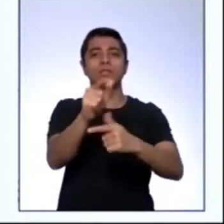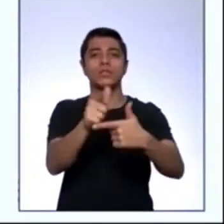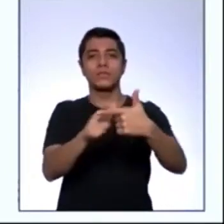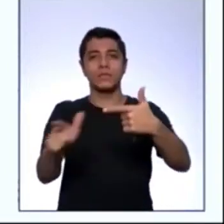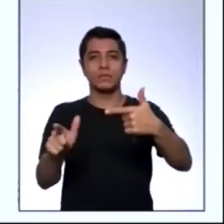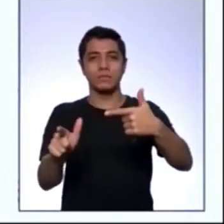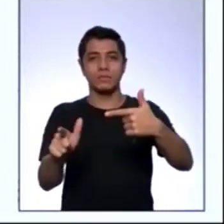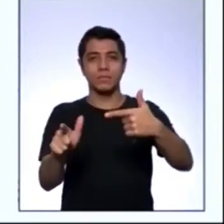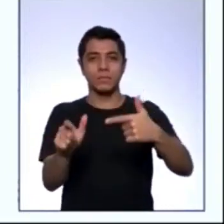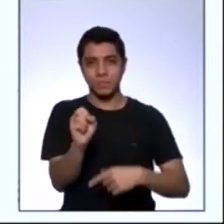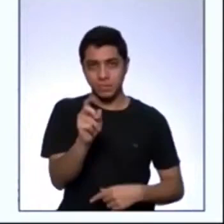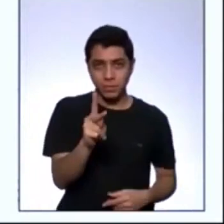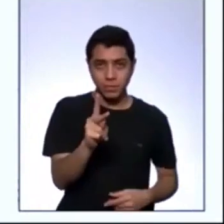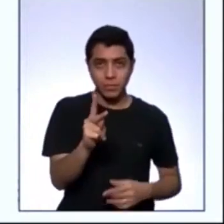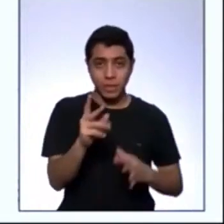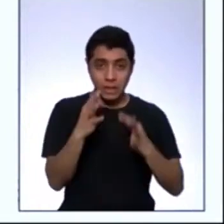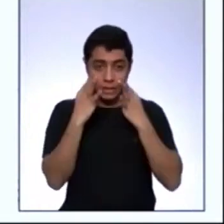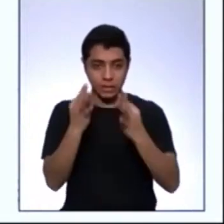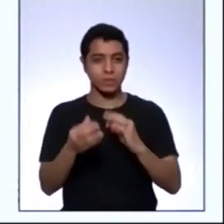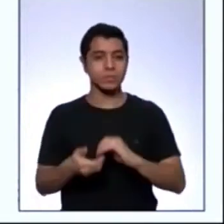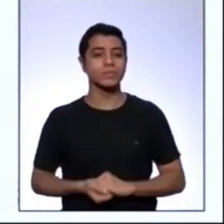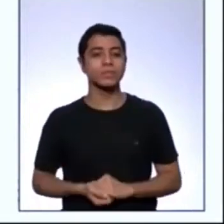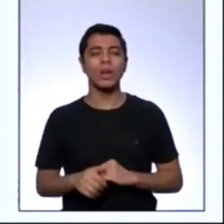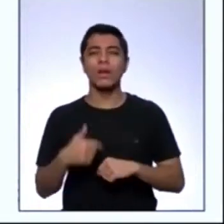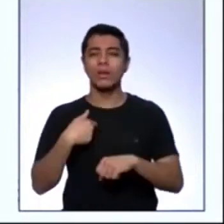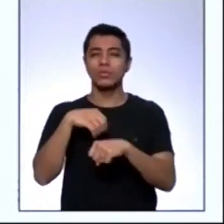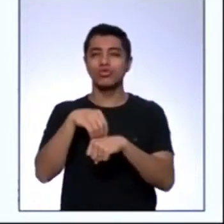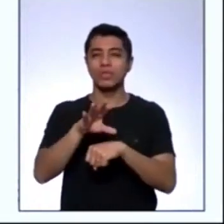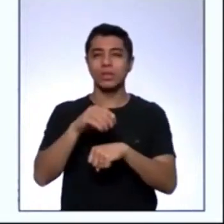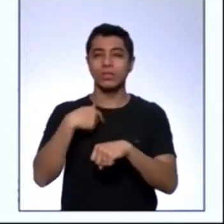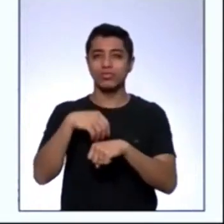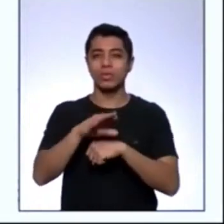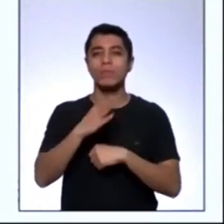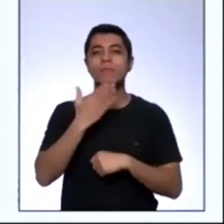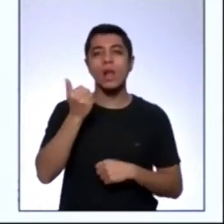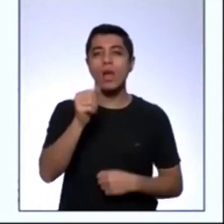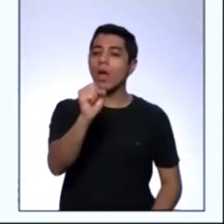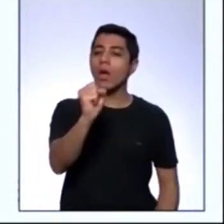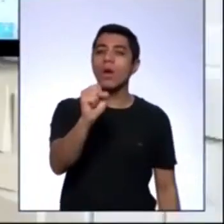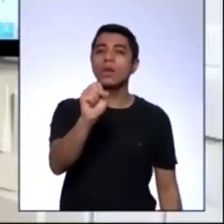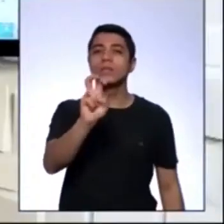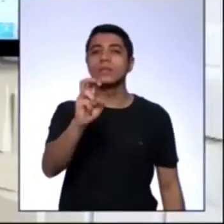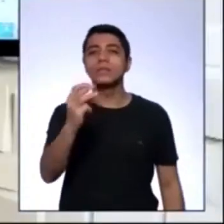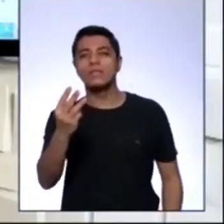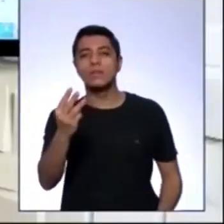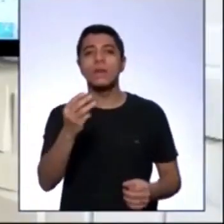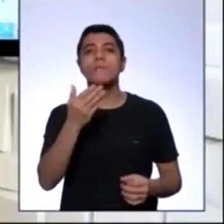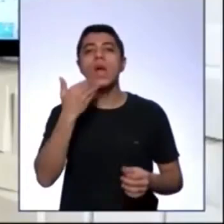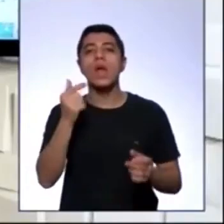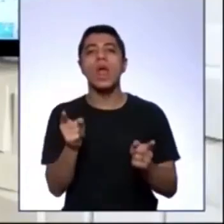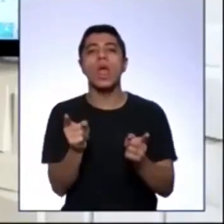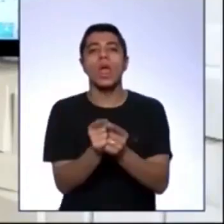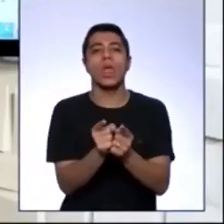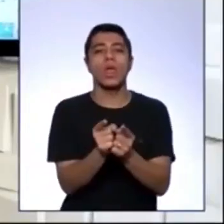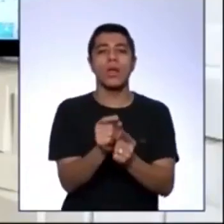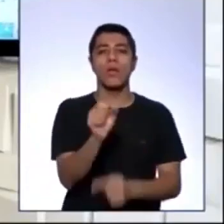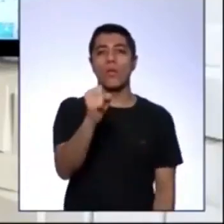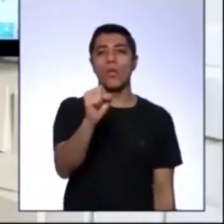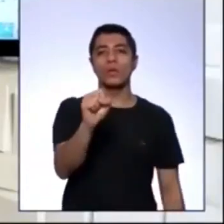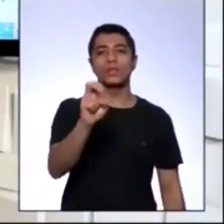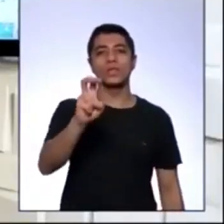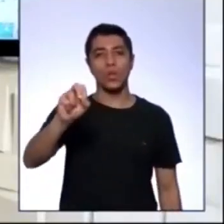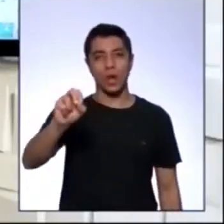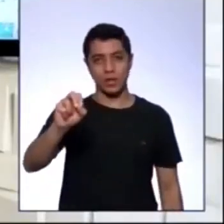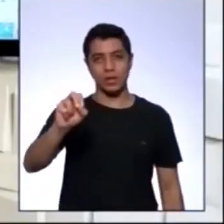aproxima para 850 mas galera olha aqui no aproxima